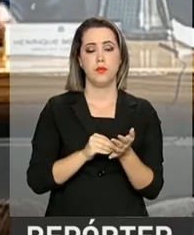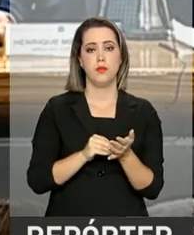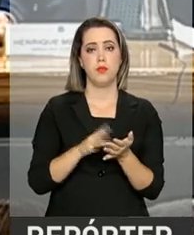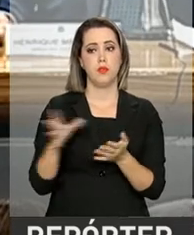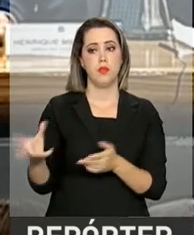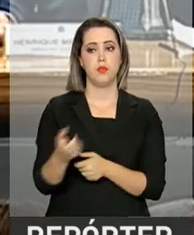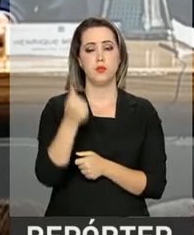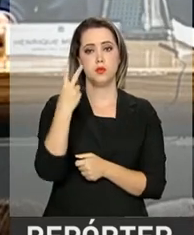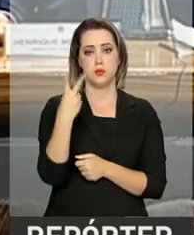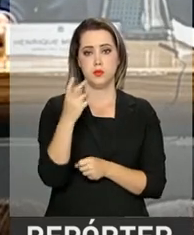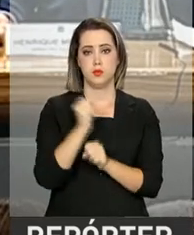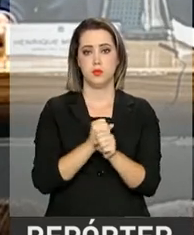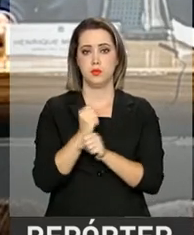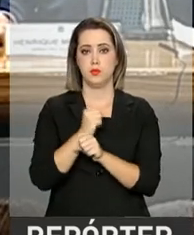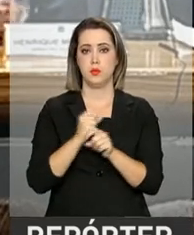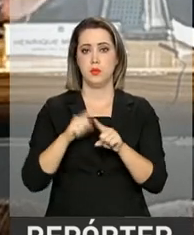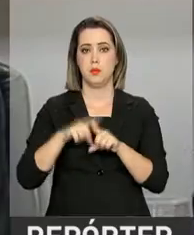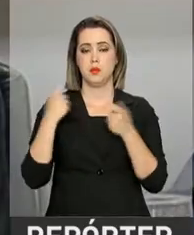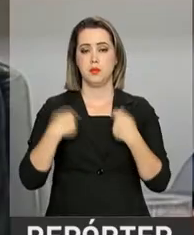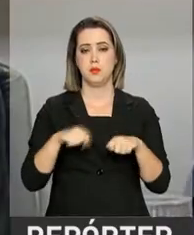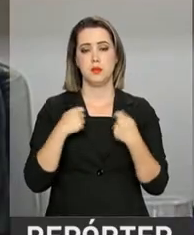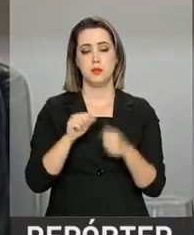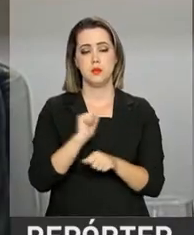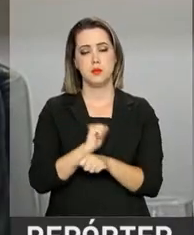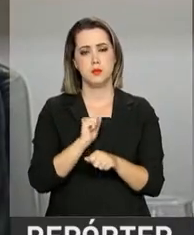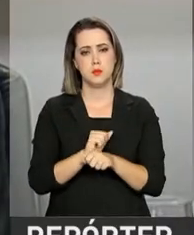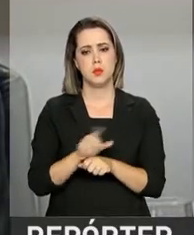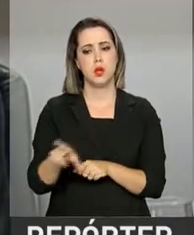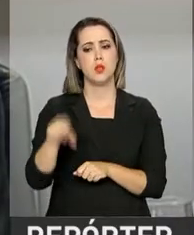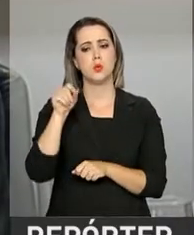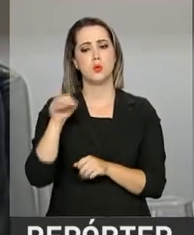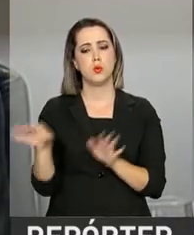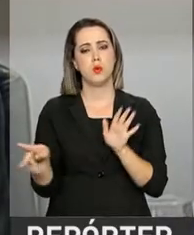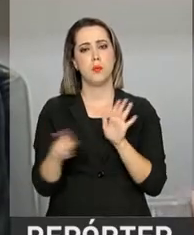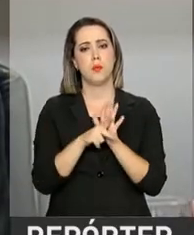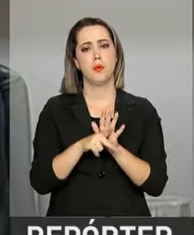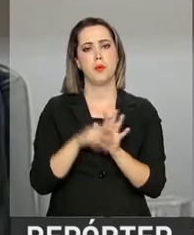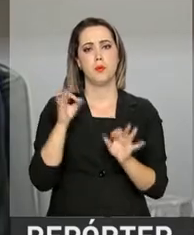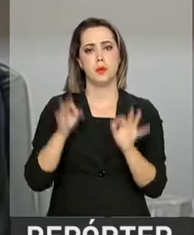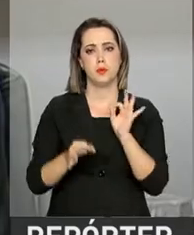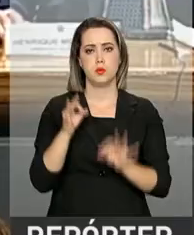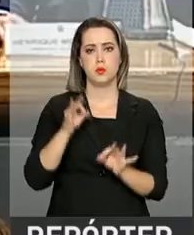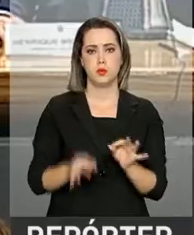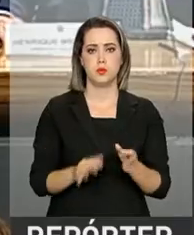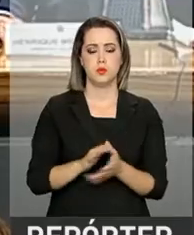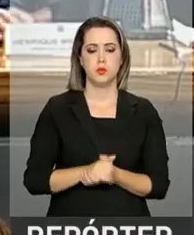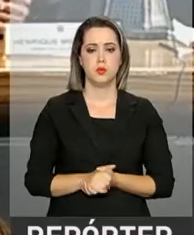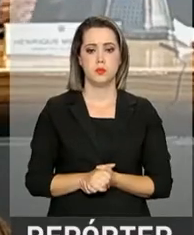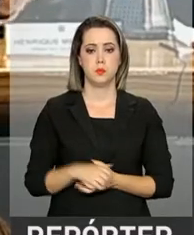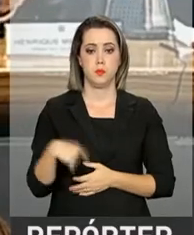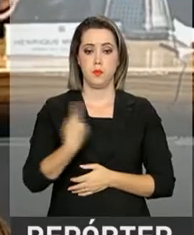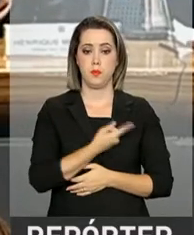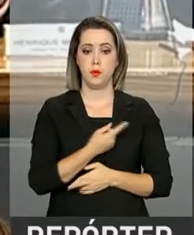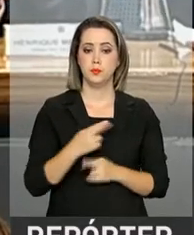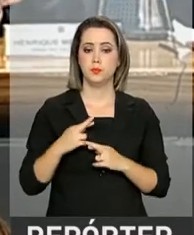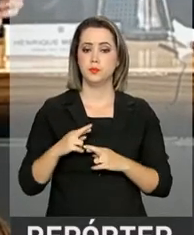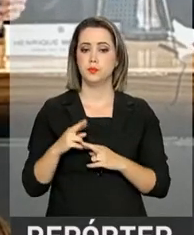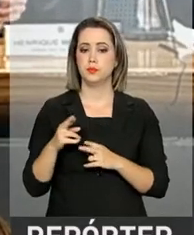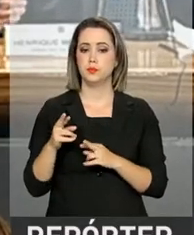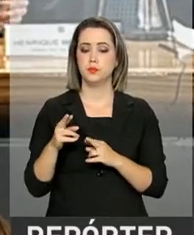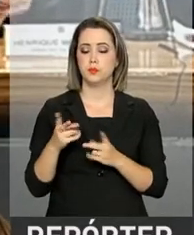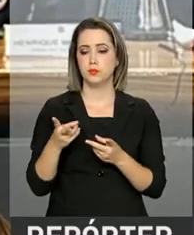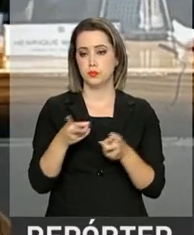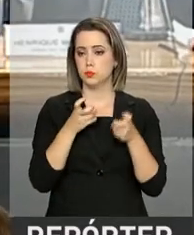como depende de decisão da justiça decidiu não incluir agora no orçamento a nossa expectativa no entanto